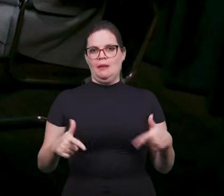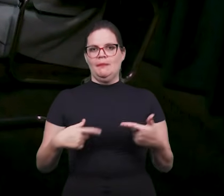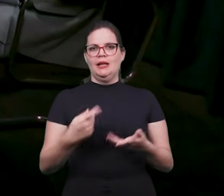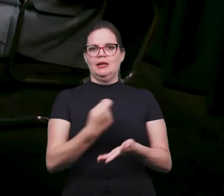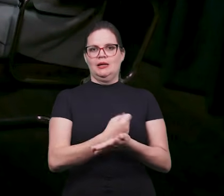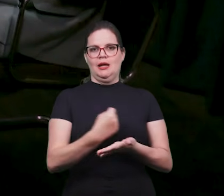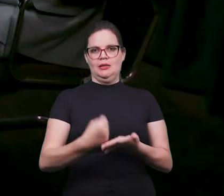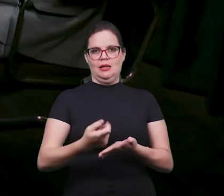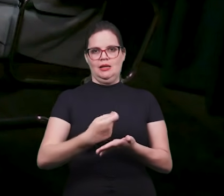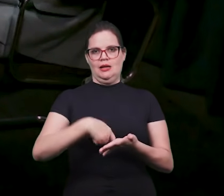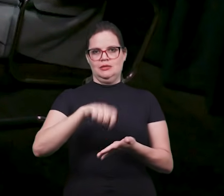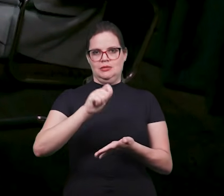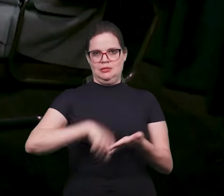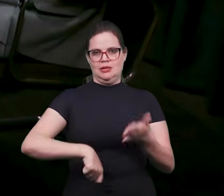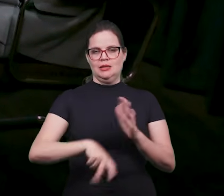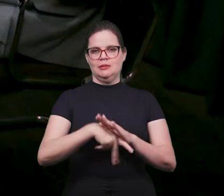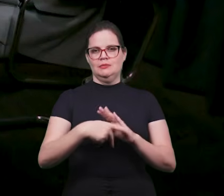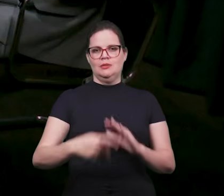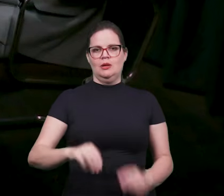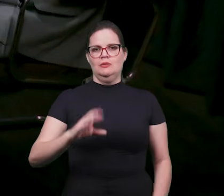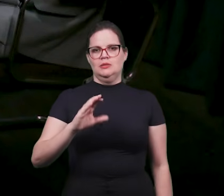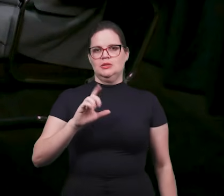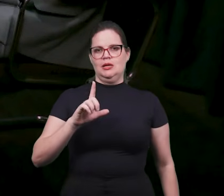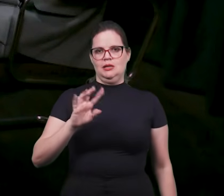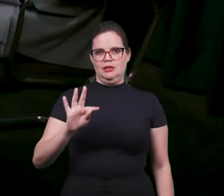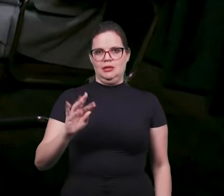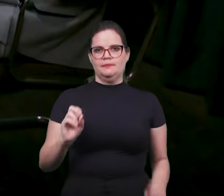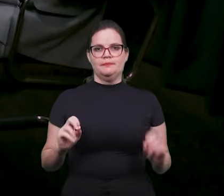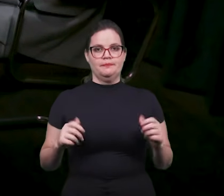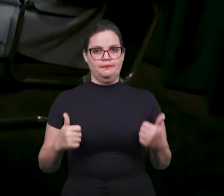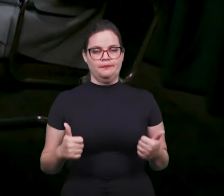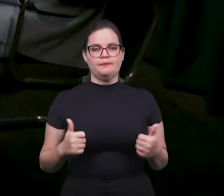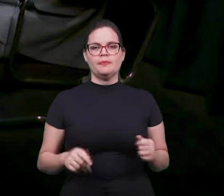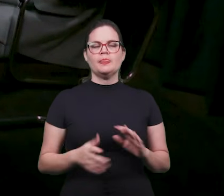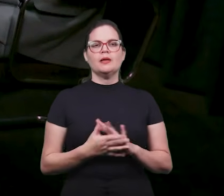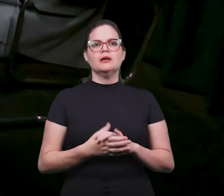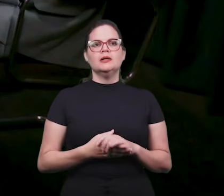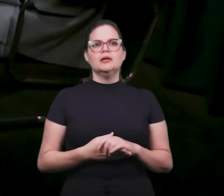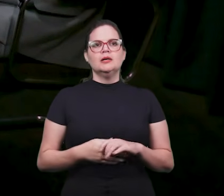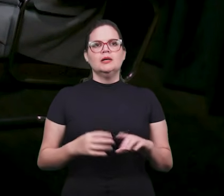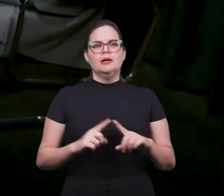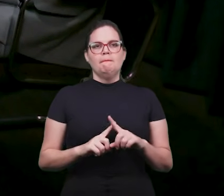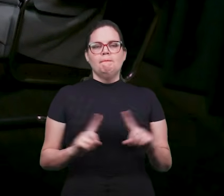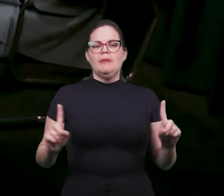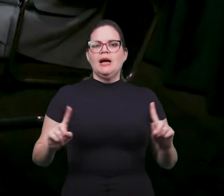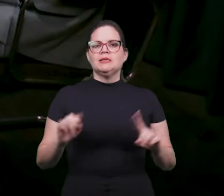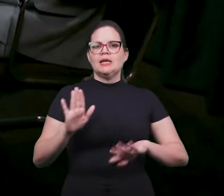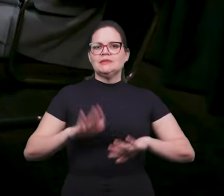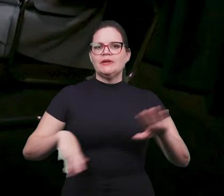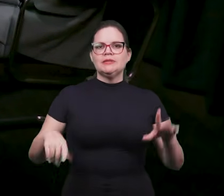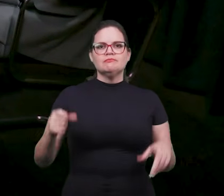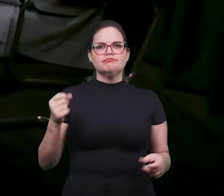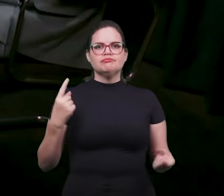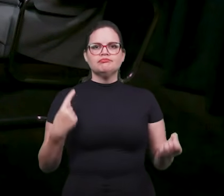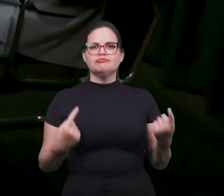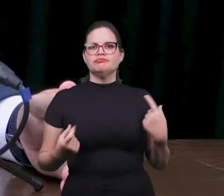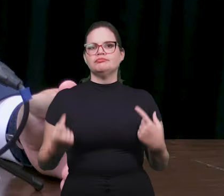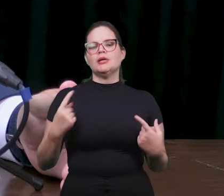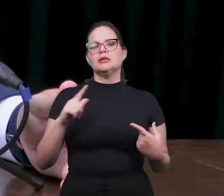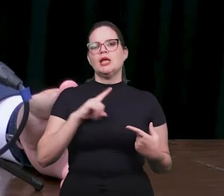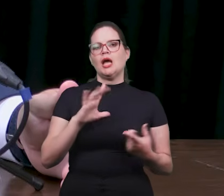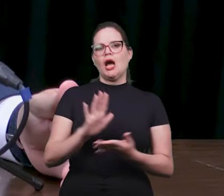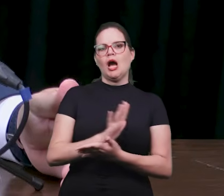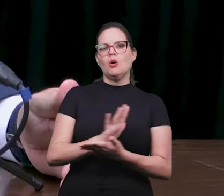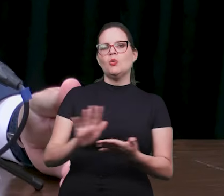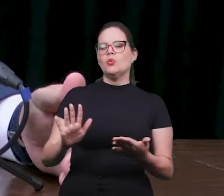de carteira assinada, né, pelo regime da CLT, mas de uma forma ali eventual, tem